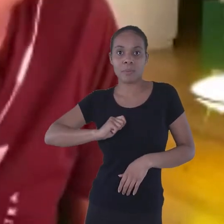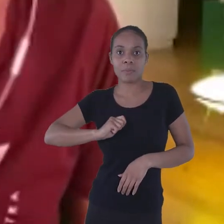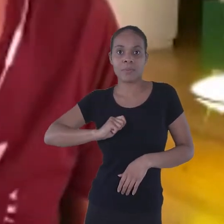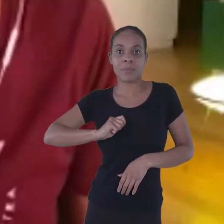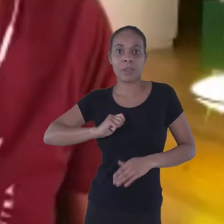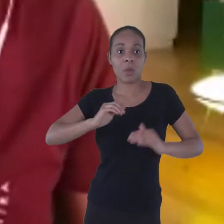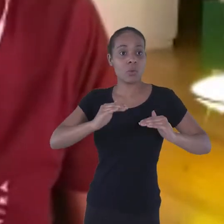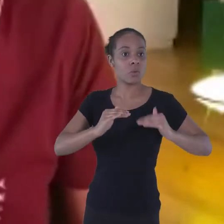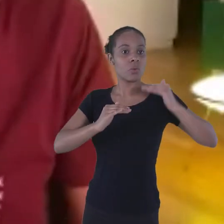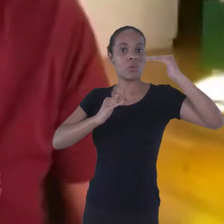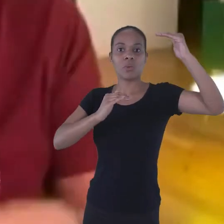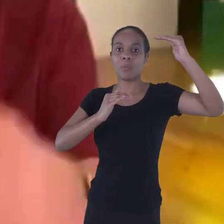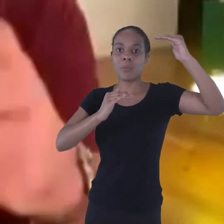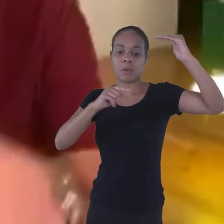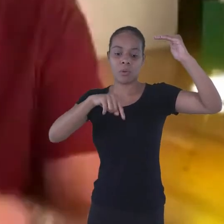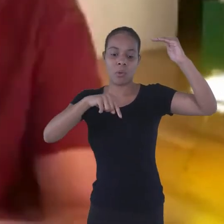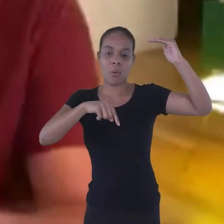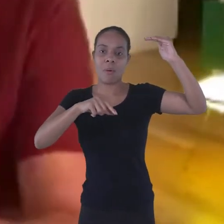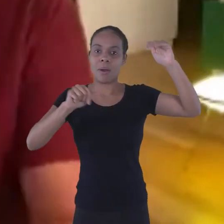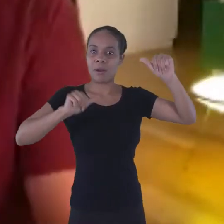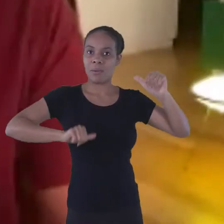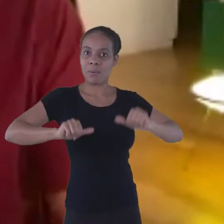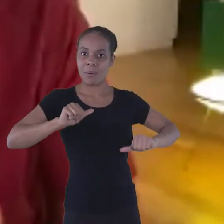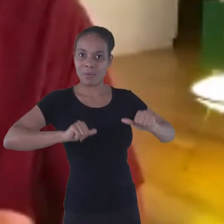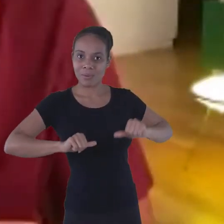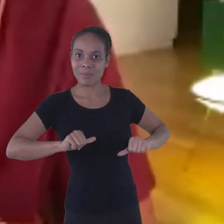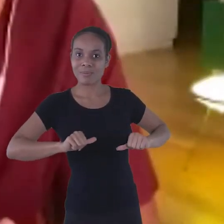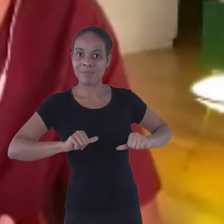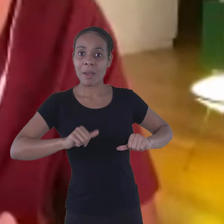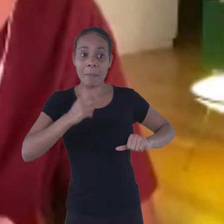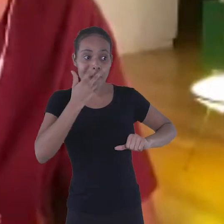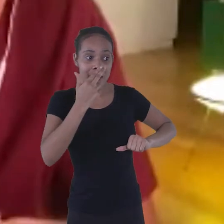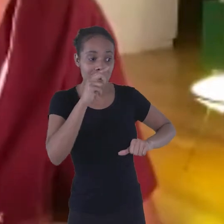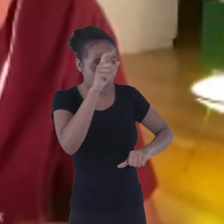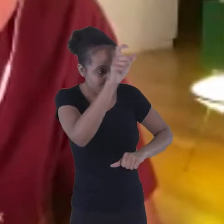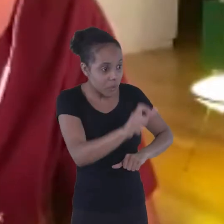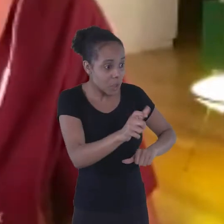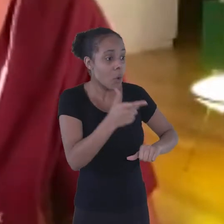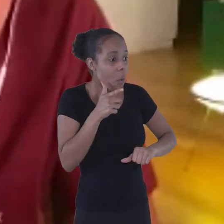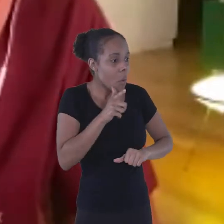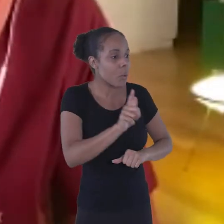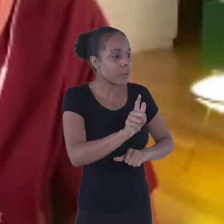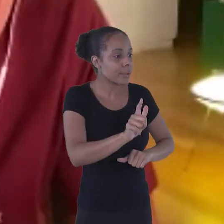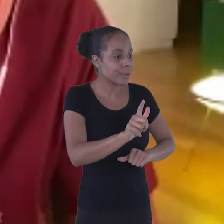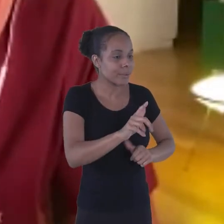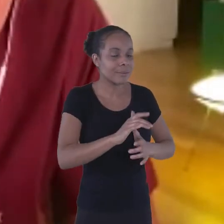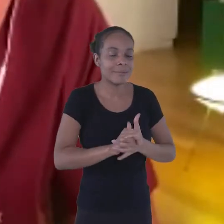condição secundária, porque o ator decora o texto e pronto. Mas realmente há